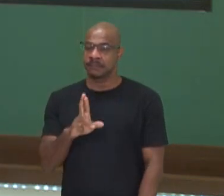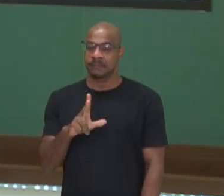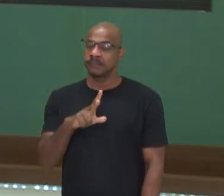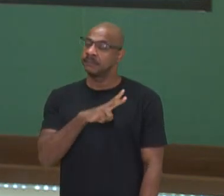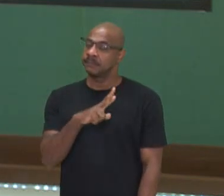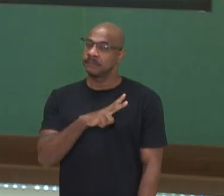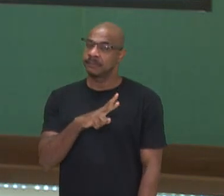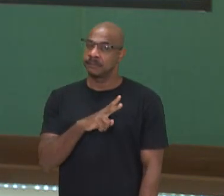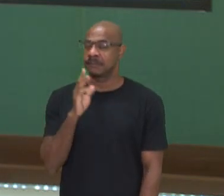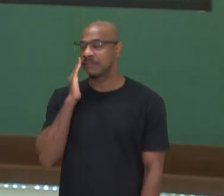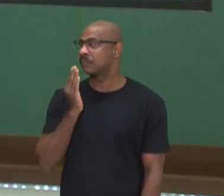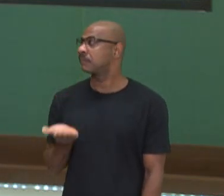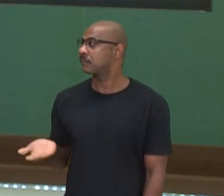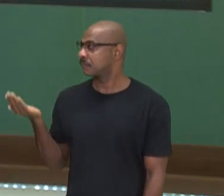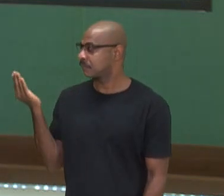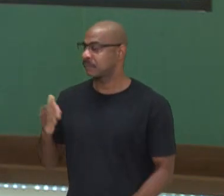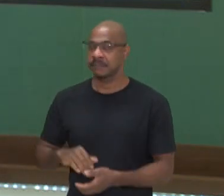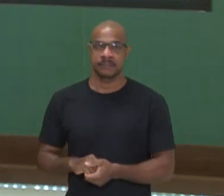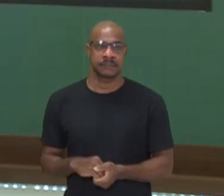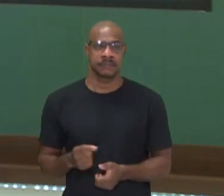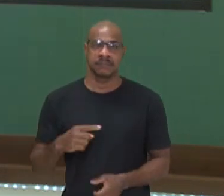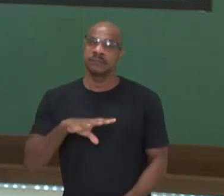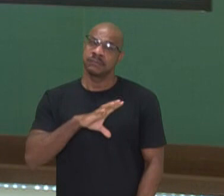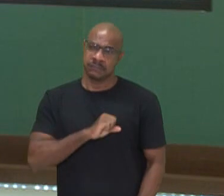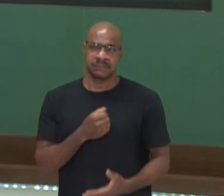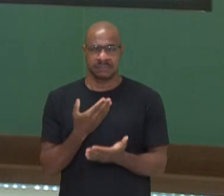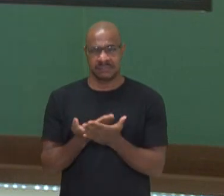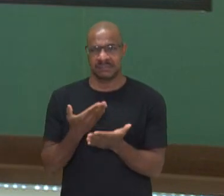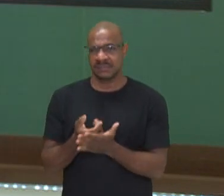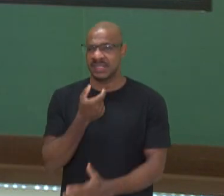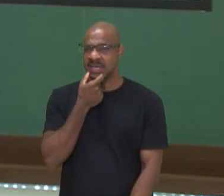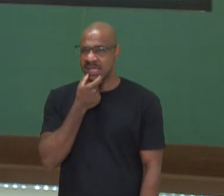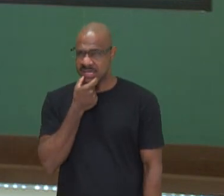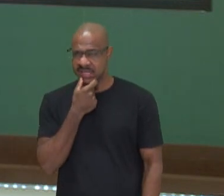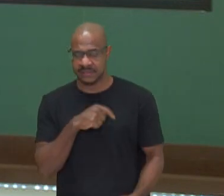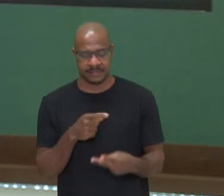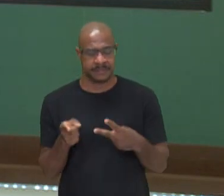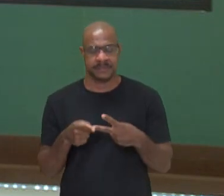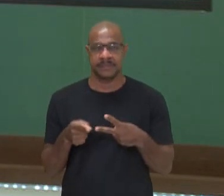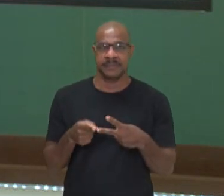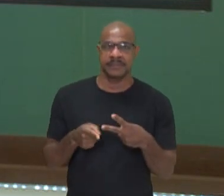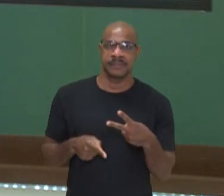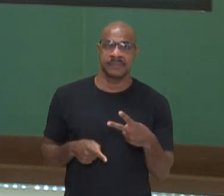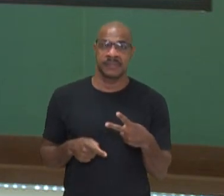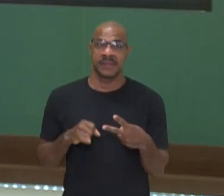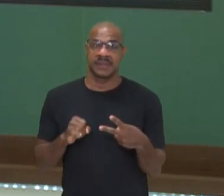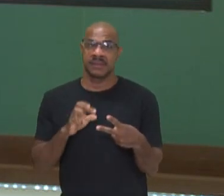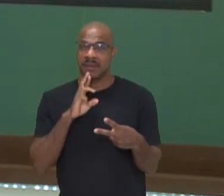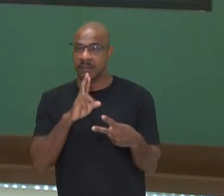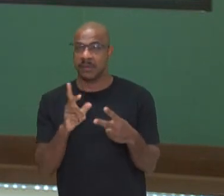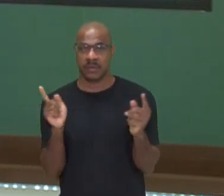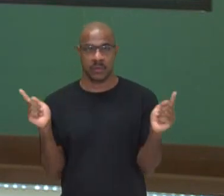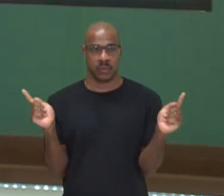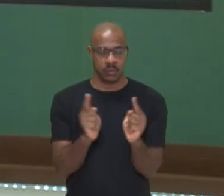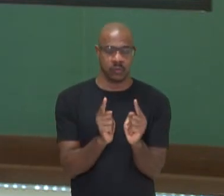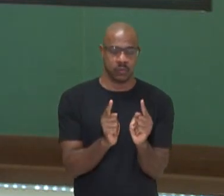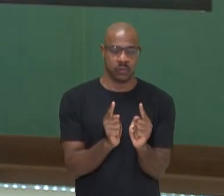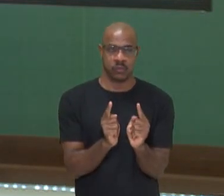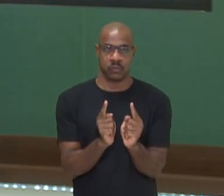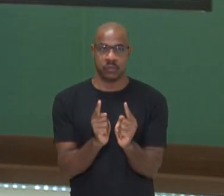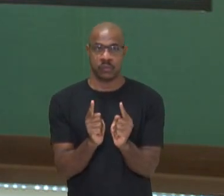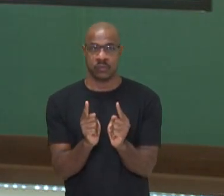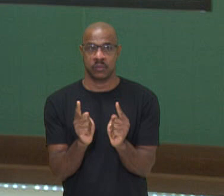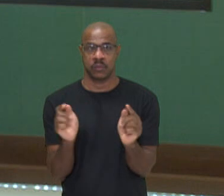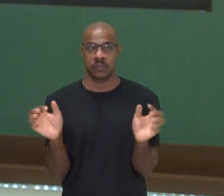do you like to study English? Você gosta de estudar inglês? Yes, I do or no, I don't, se fosse uma resposta curta. Numa resposta completa,